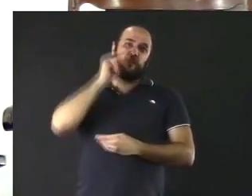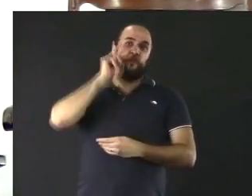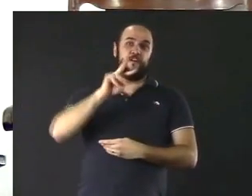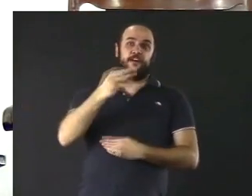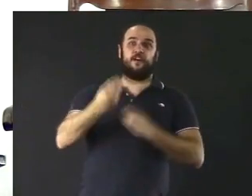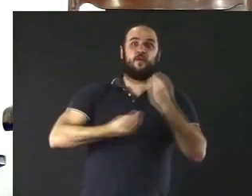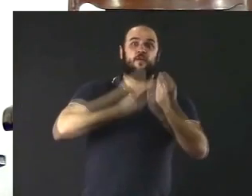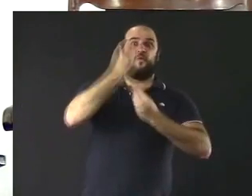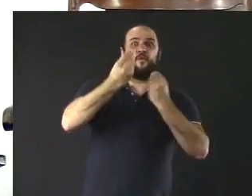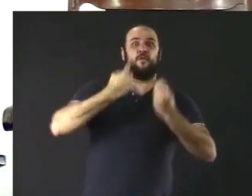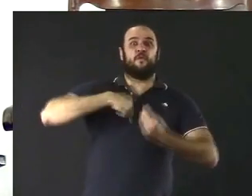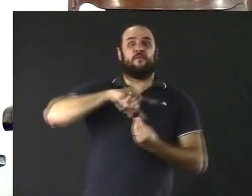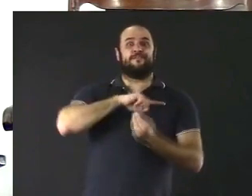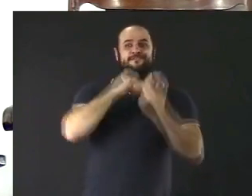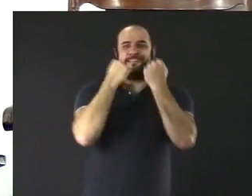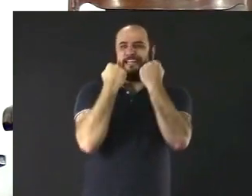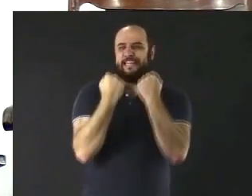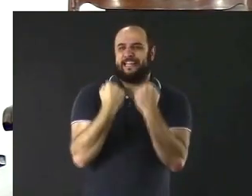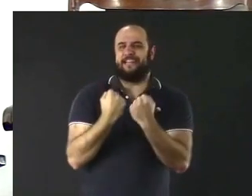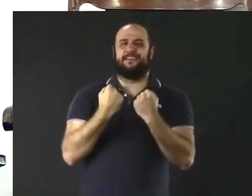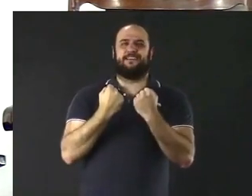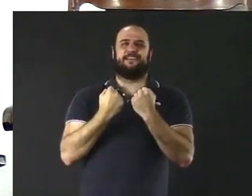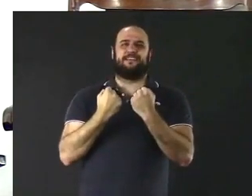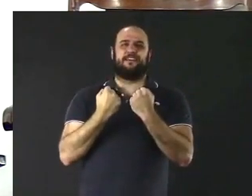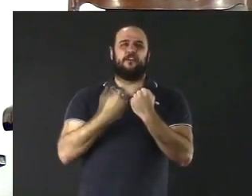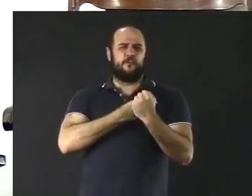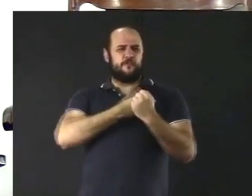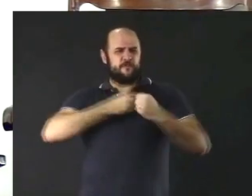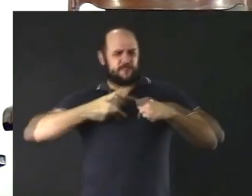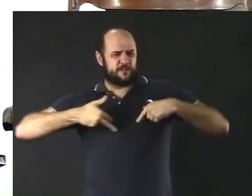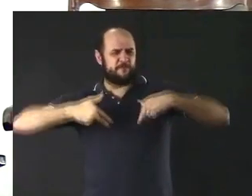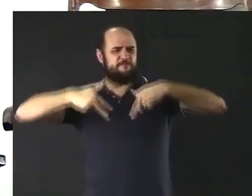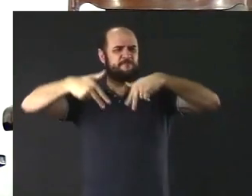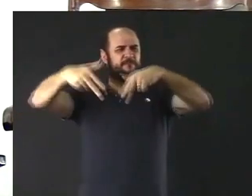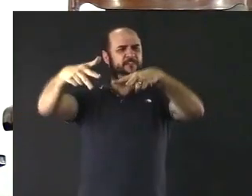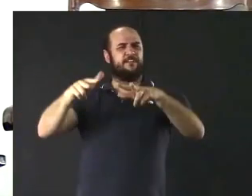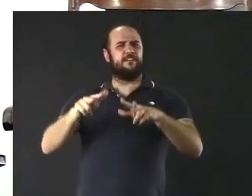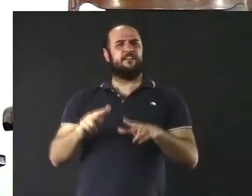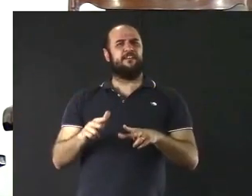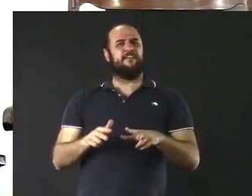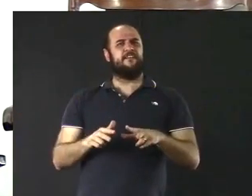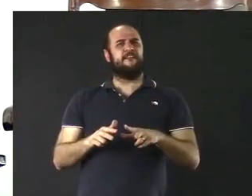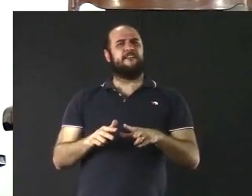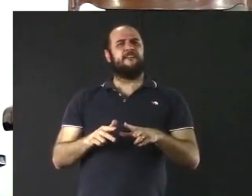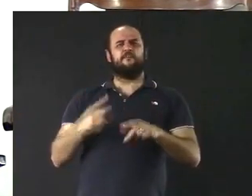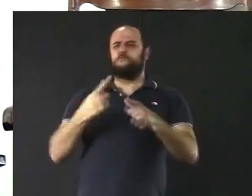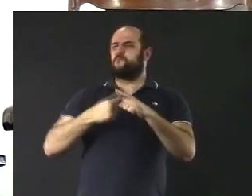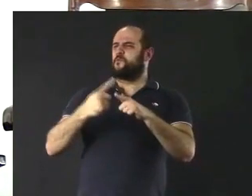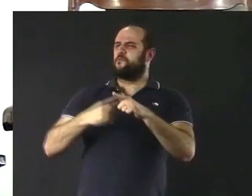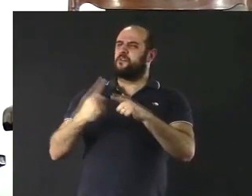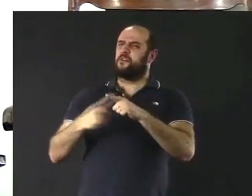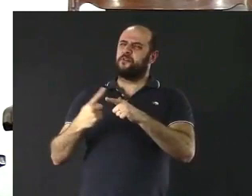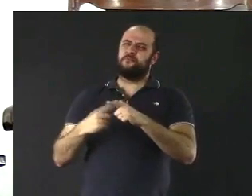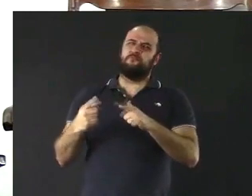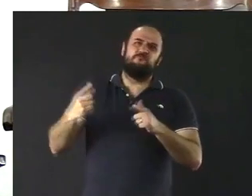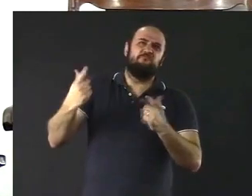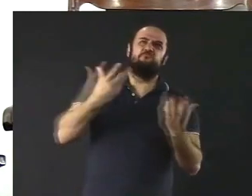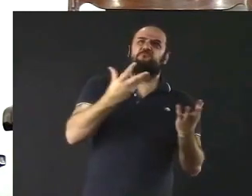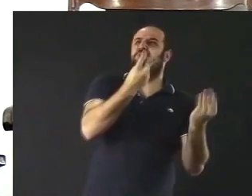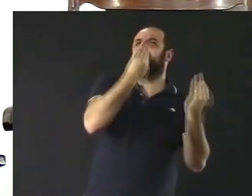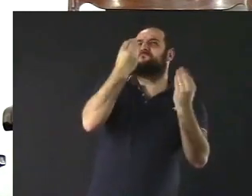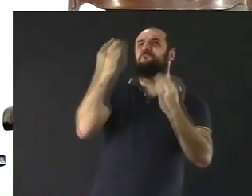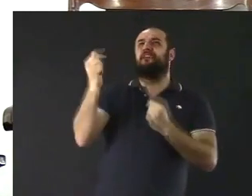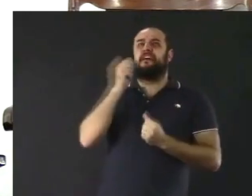vamos caminhar, ou como nós estamos caminhando, em meio a todos esses problemas que surgiram e que